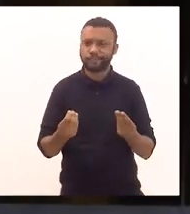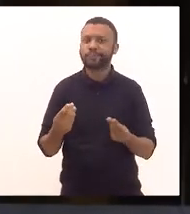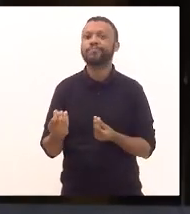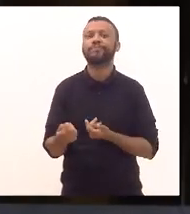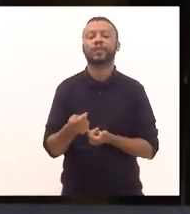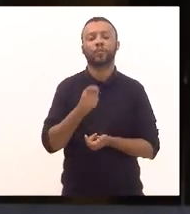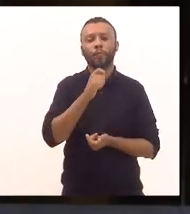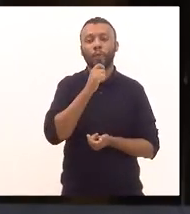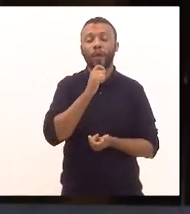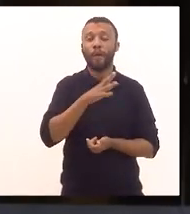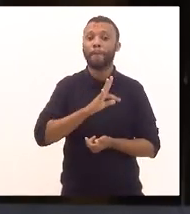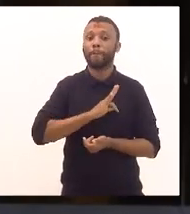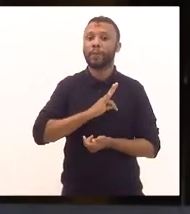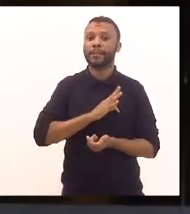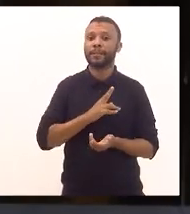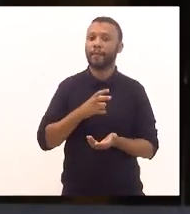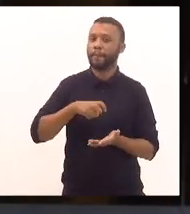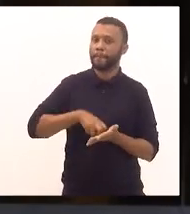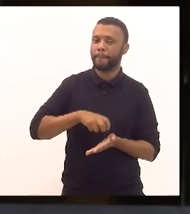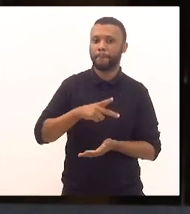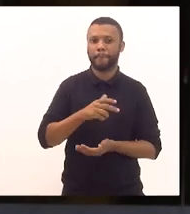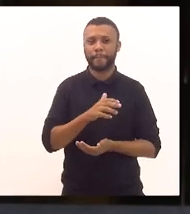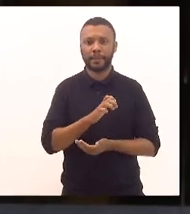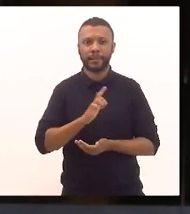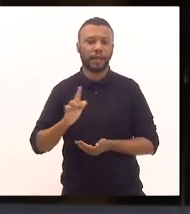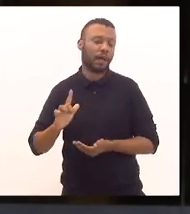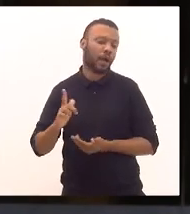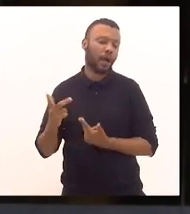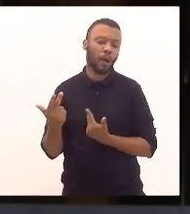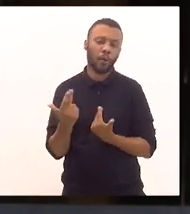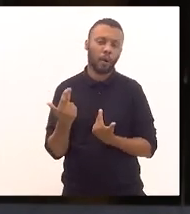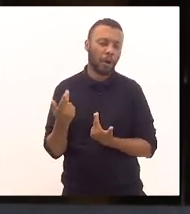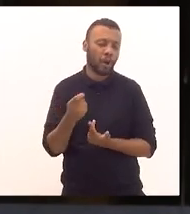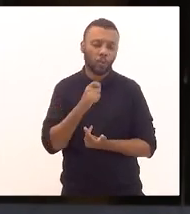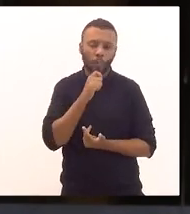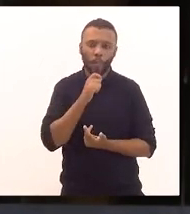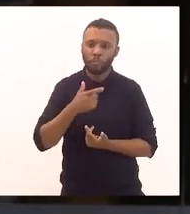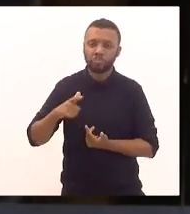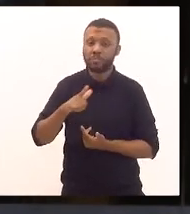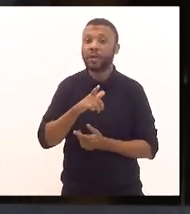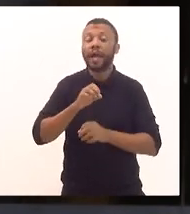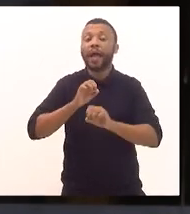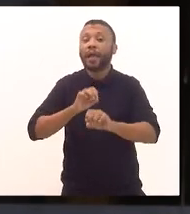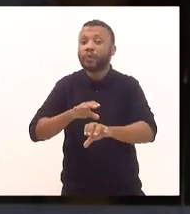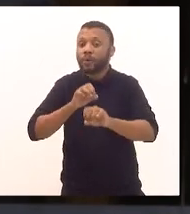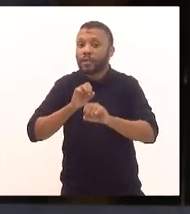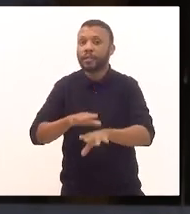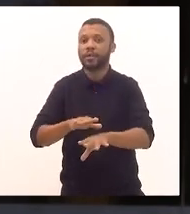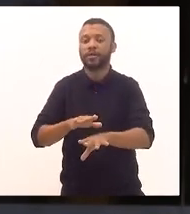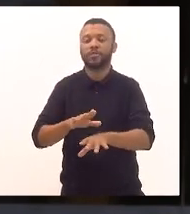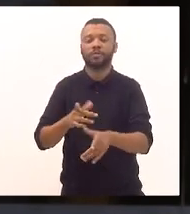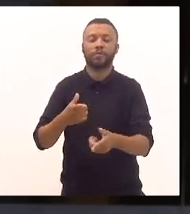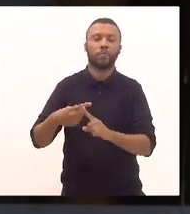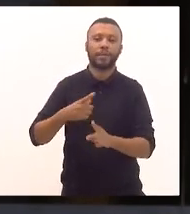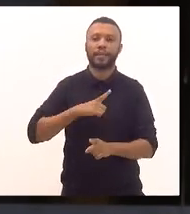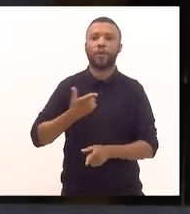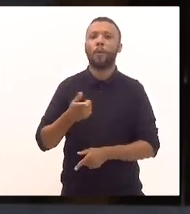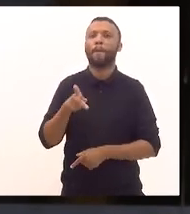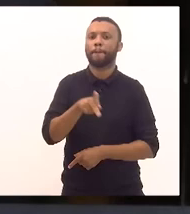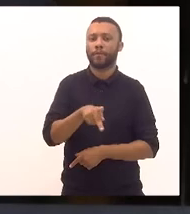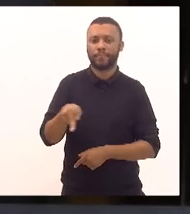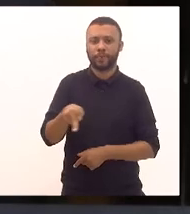o policial penal assim sim também como não temos não teríamos educação pública sem professor